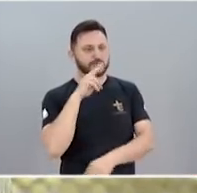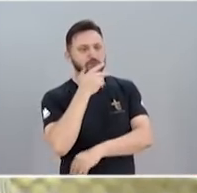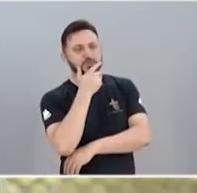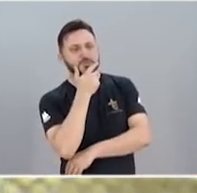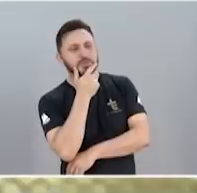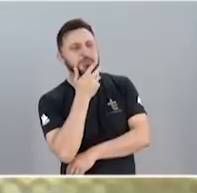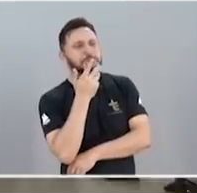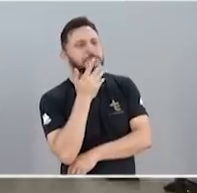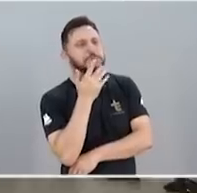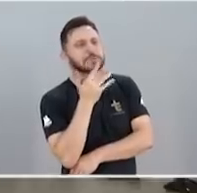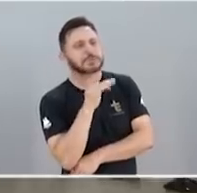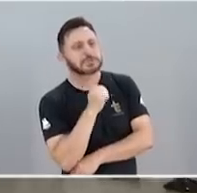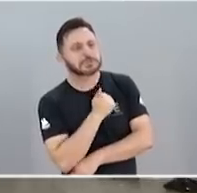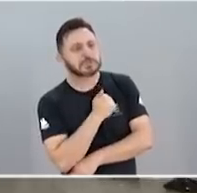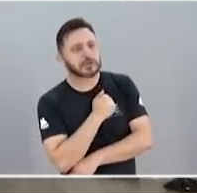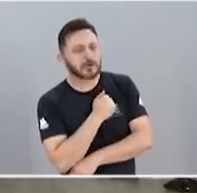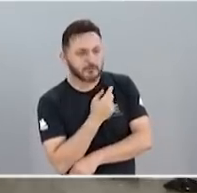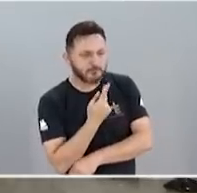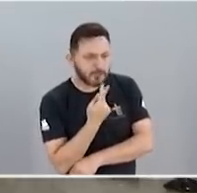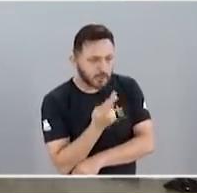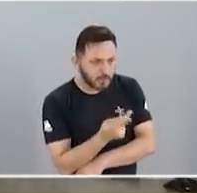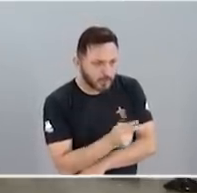chega e diz para a criança: menino,